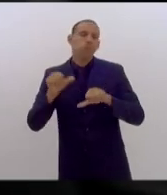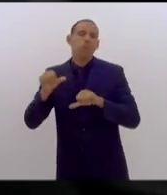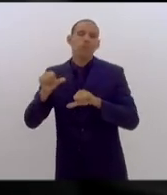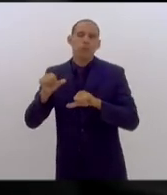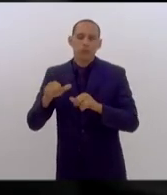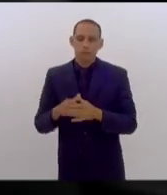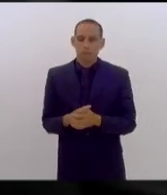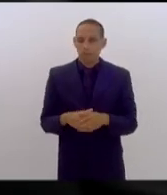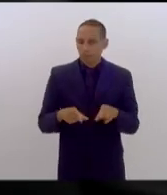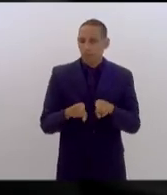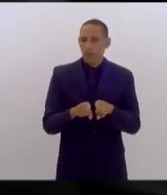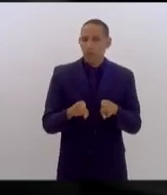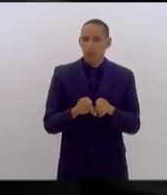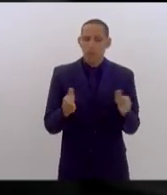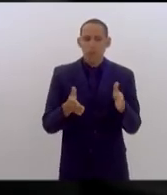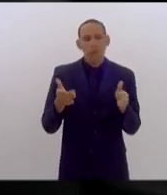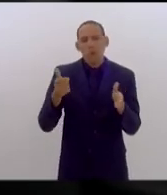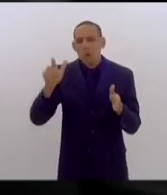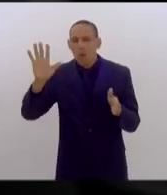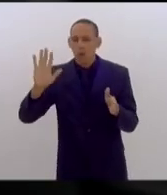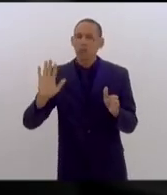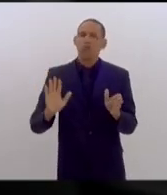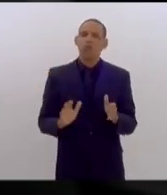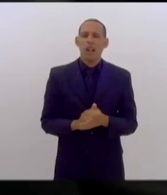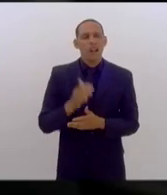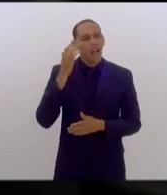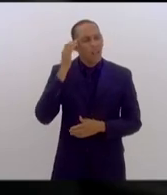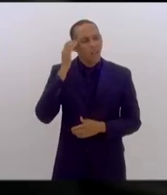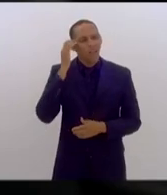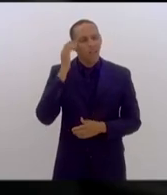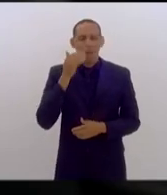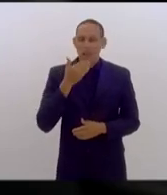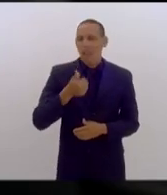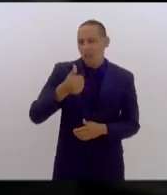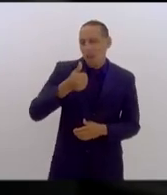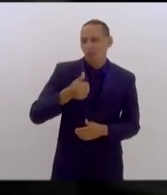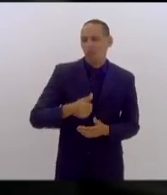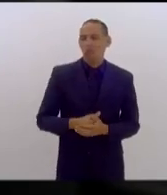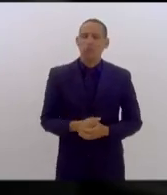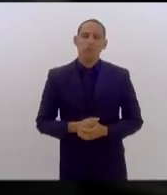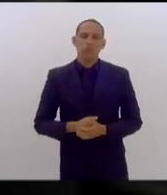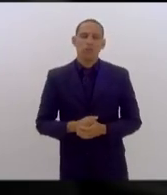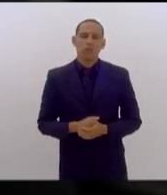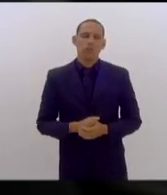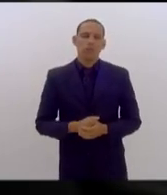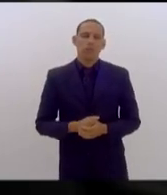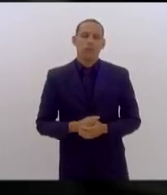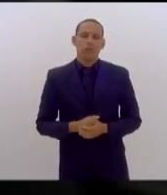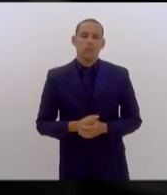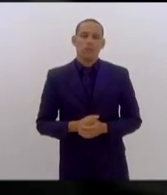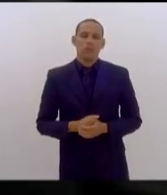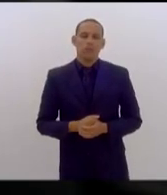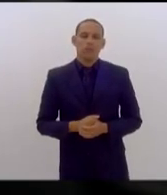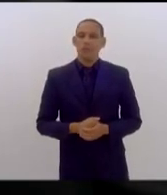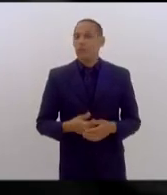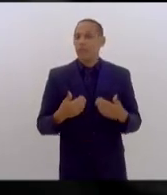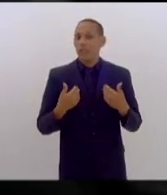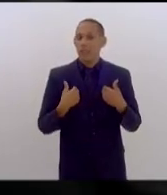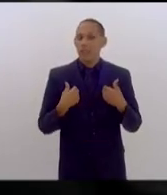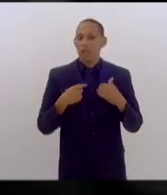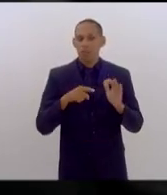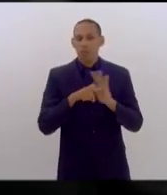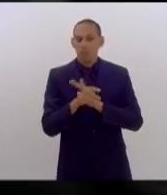um e outro momento seria bastante oportuno eu só